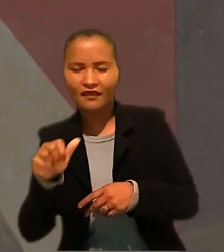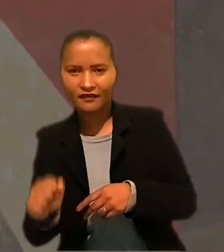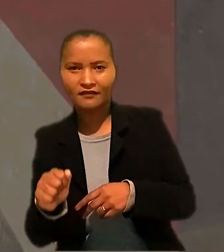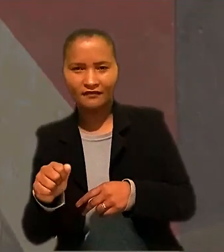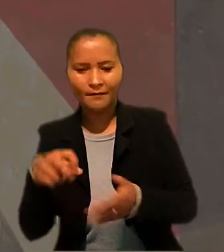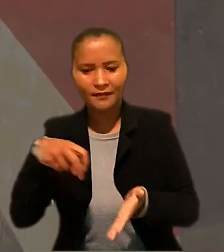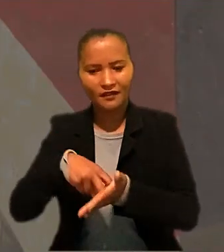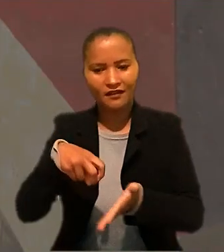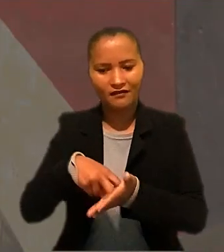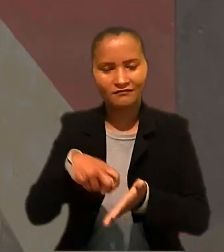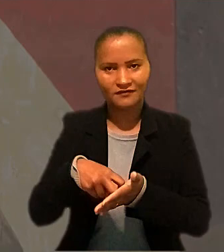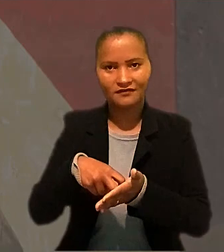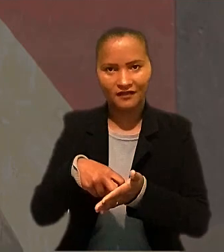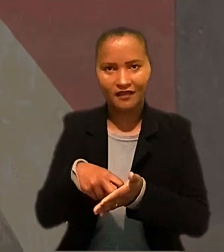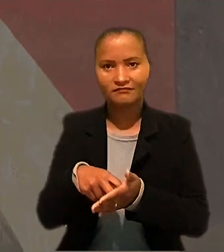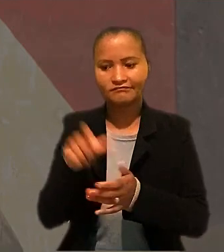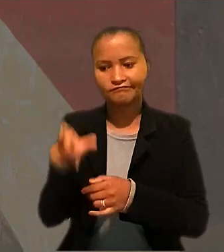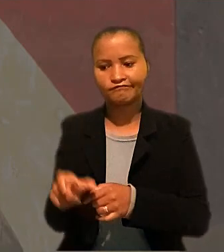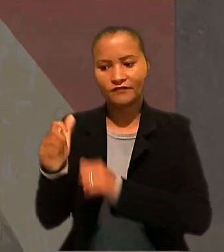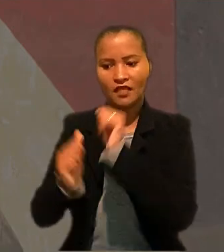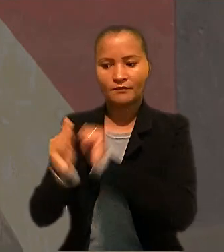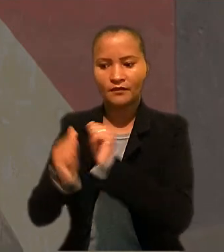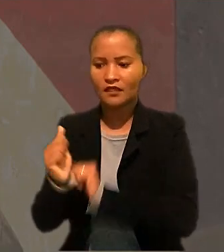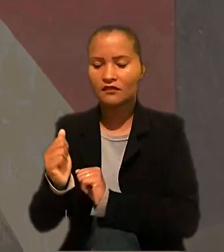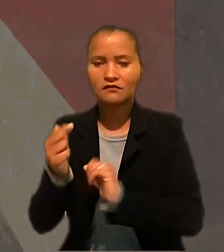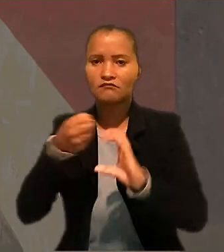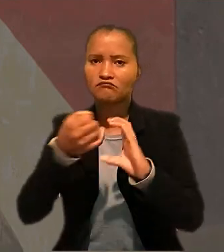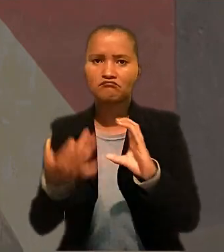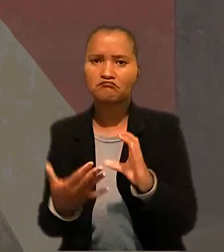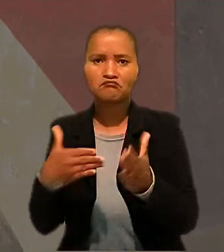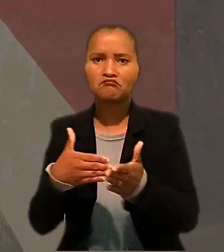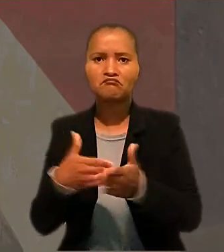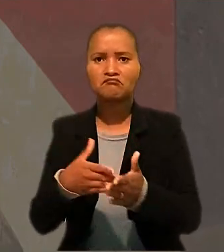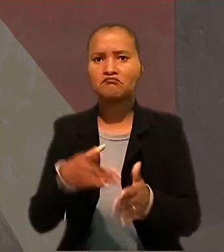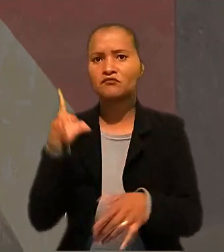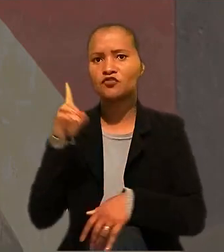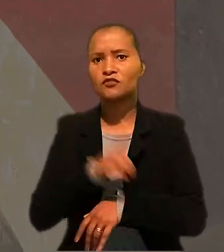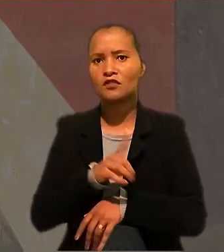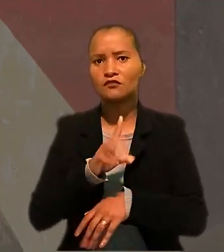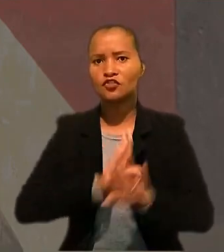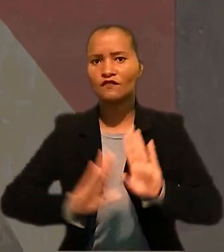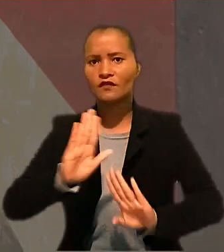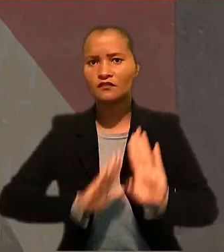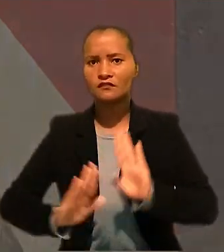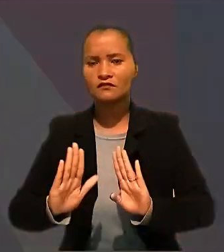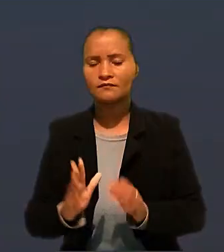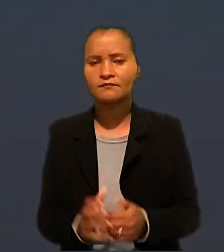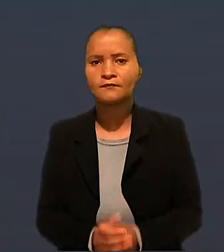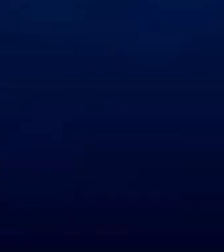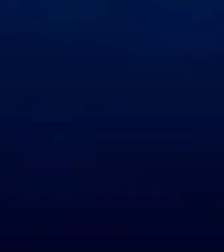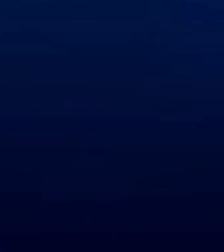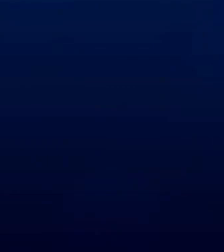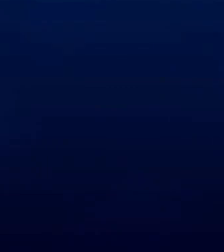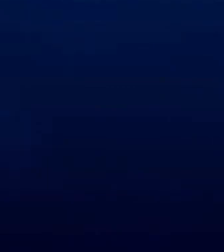e a penalidade de confissão imposta à empregadora não caracterizam um cerceamento do direito de defesa.